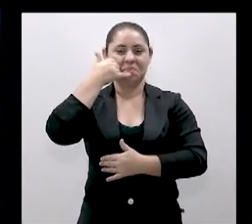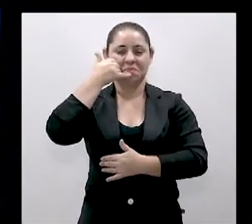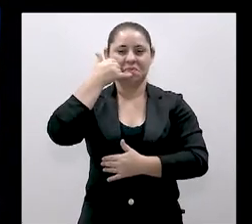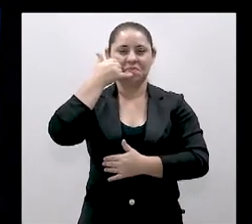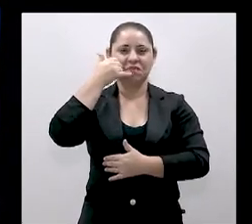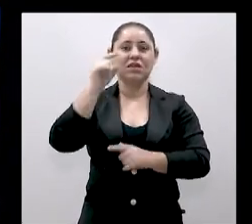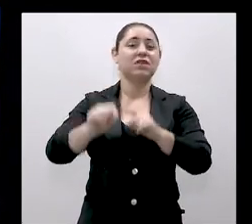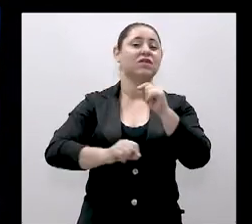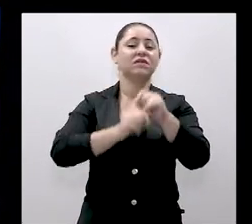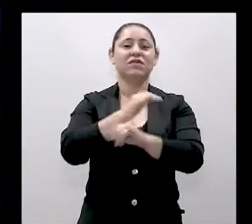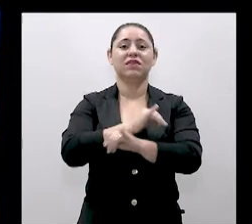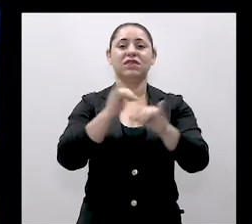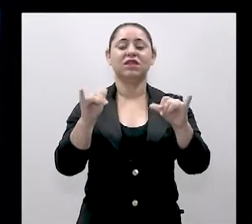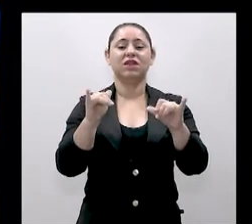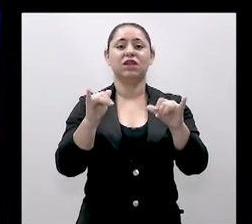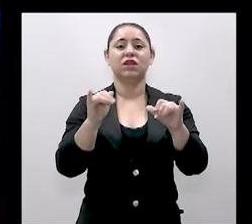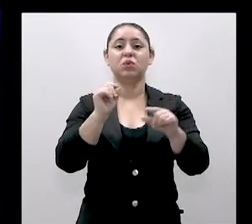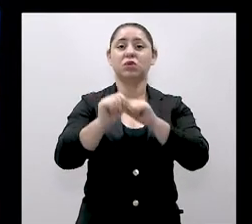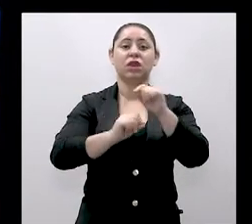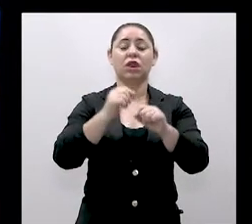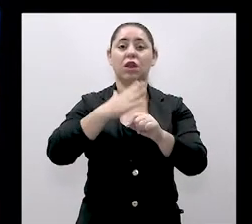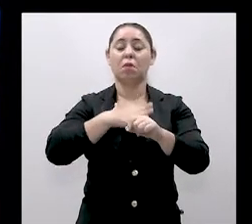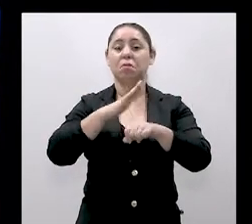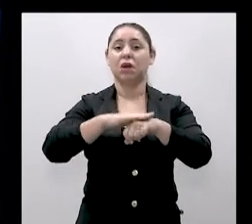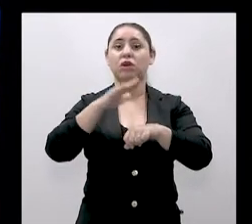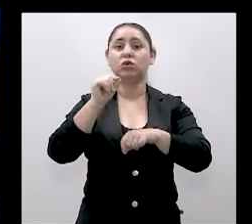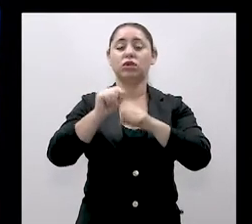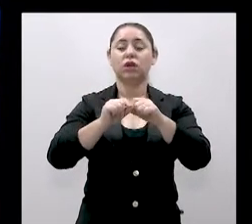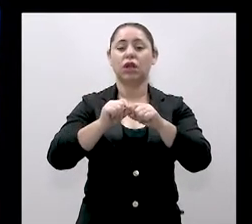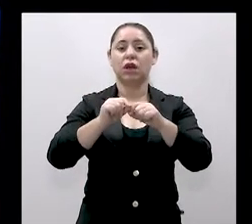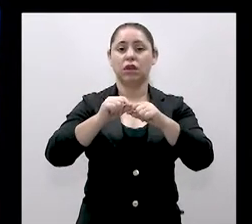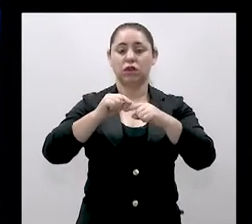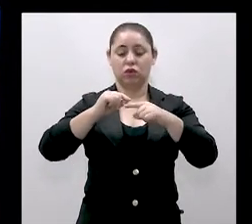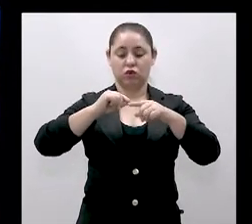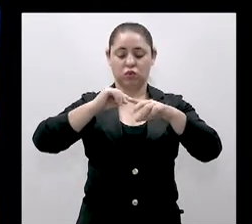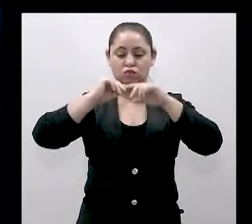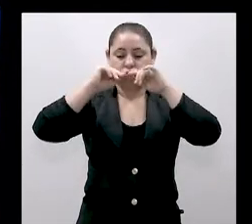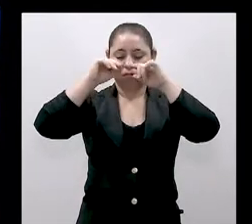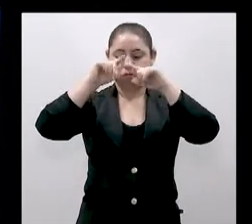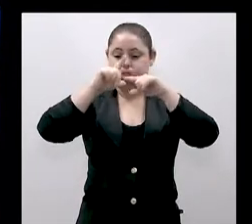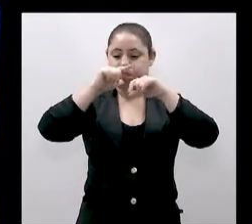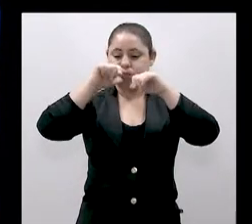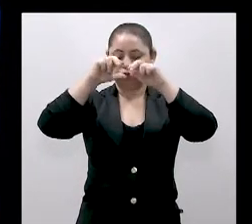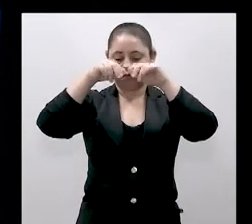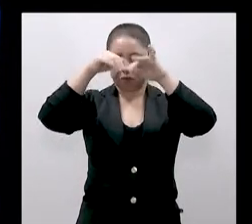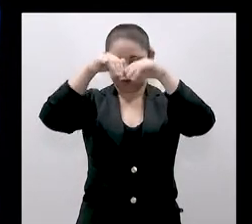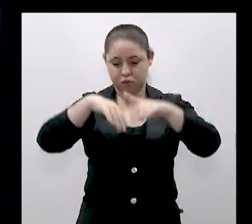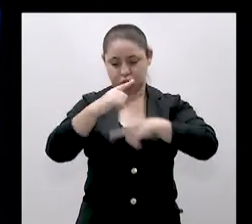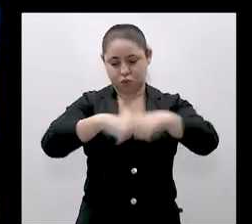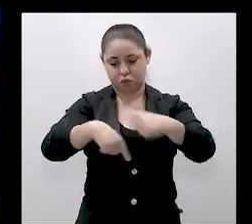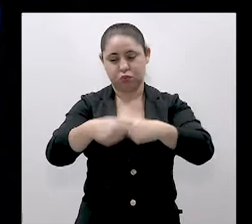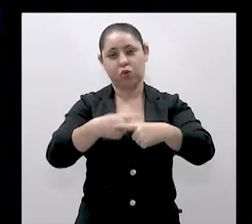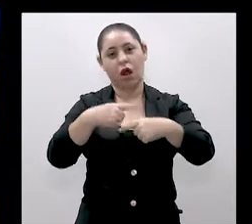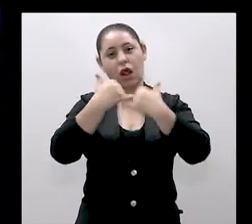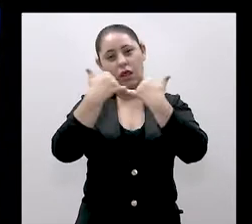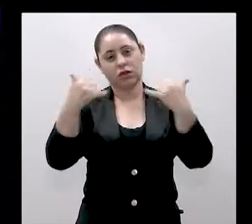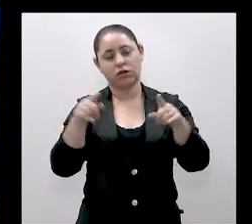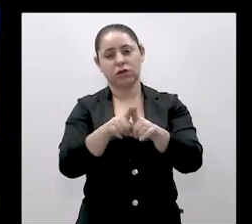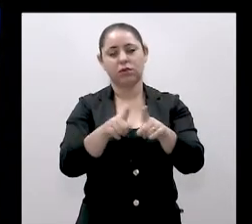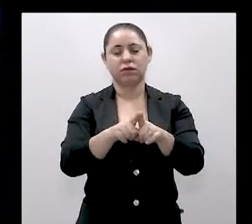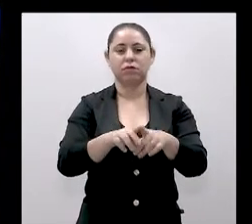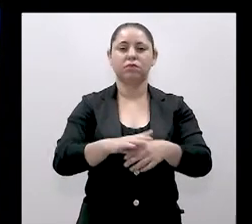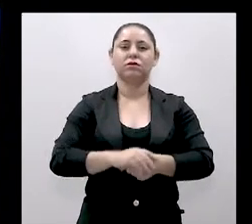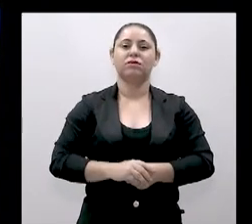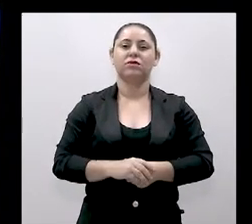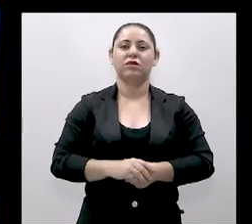dizendo que dela muito bater o recorde de geração 11000 negócio as 13:35 horário de Brasília que eu